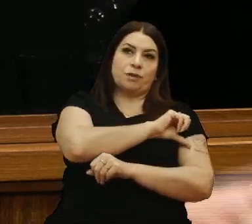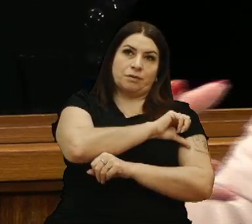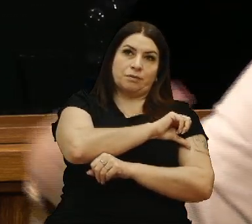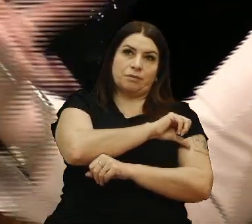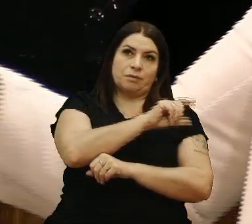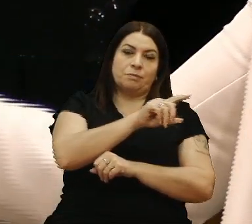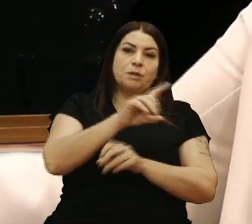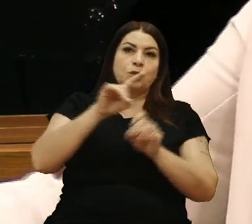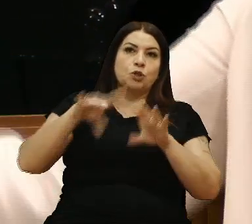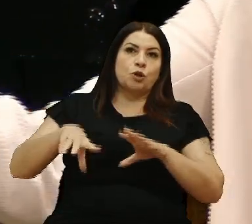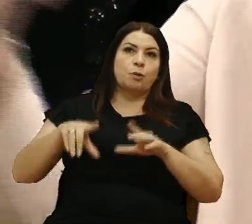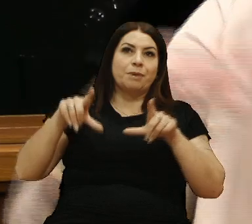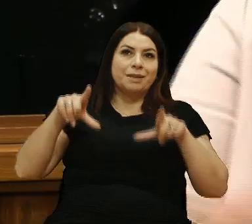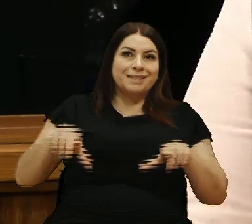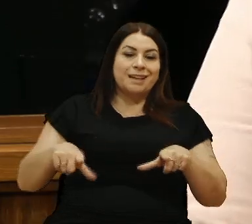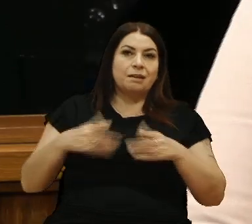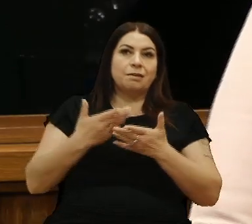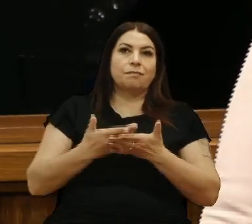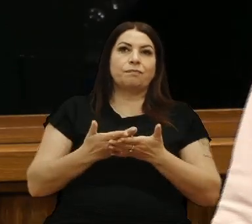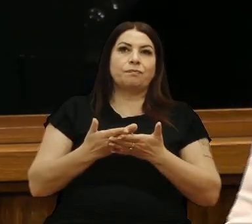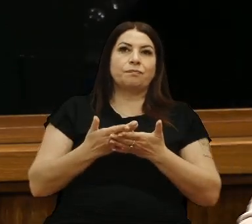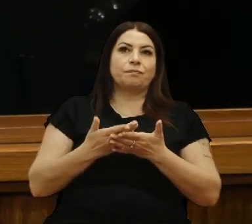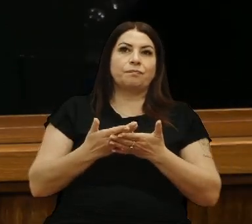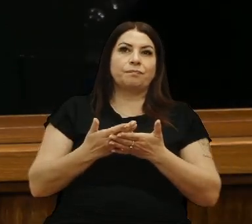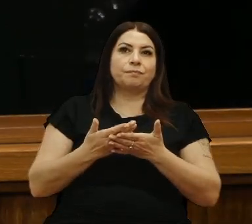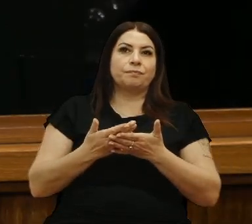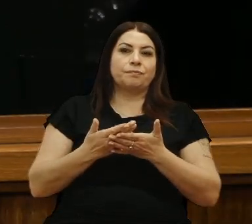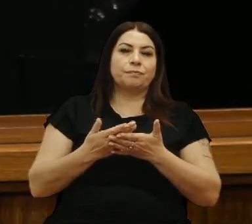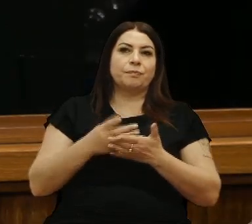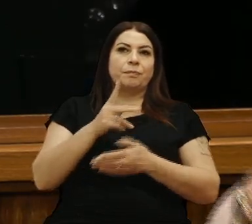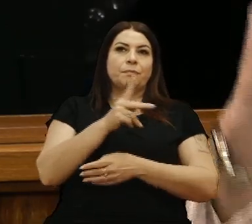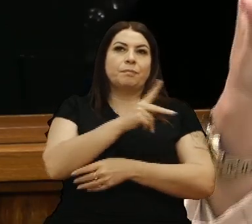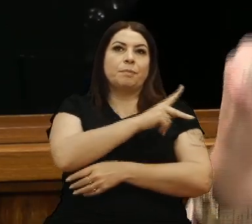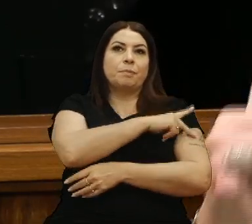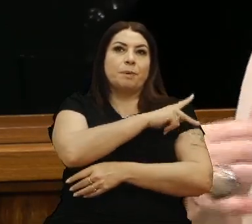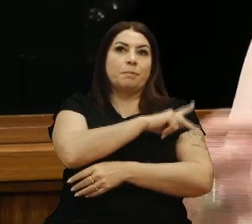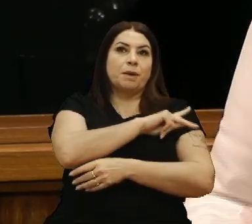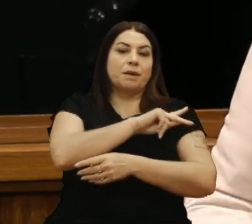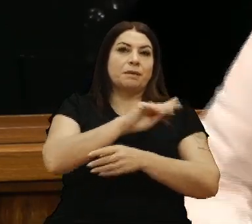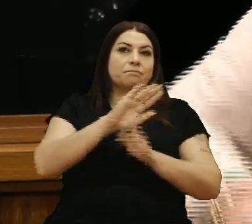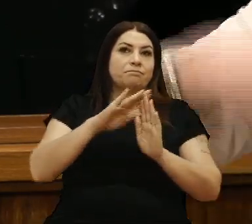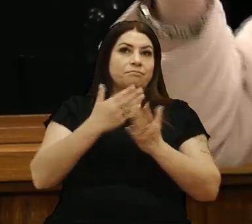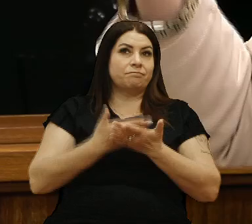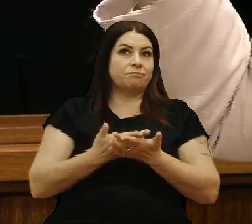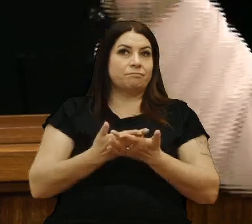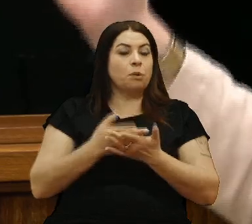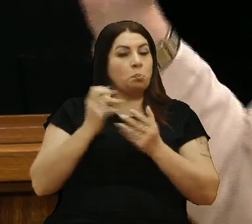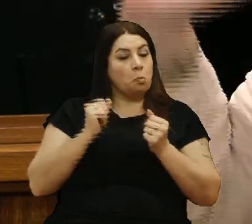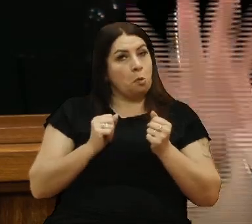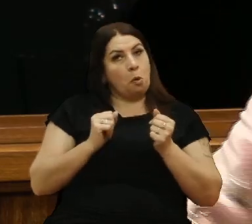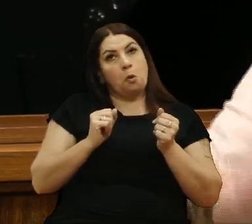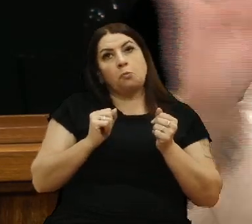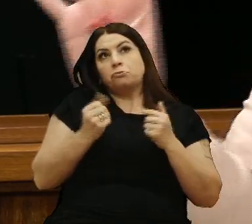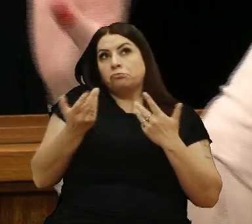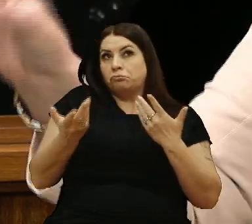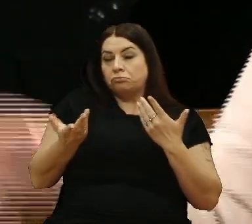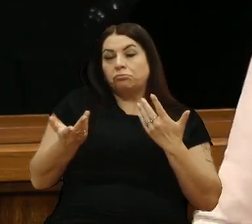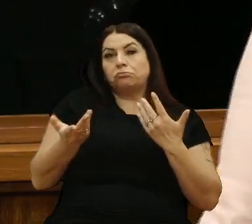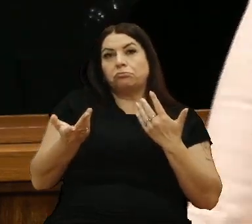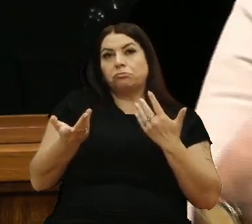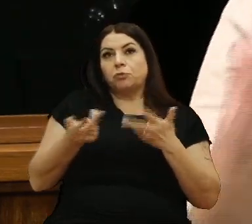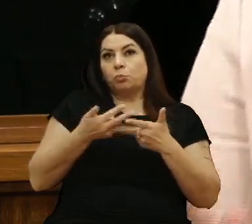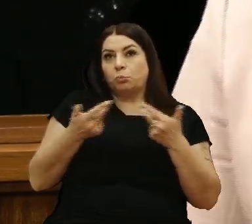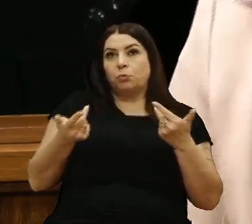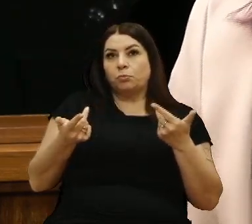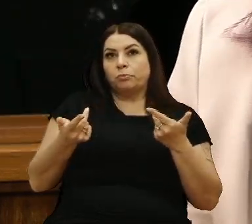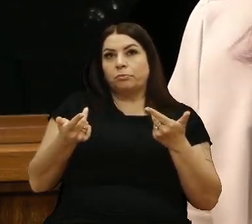que sobre essas salas para a pré-escola. Beleza, poderia ser uma